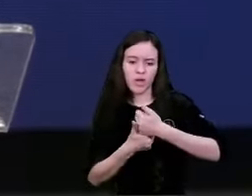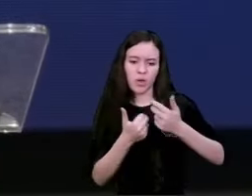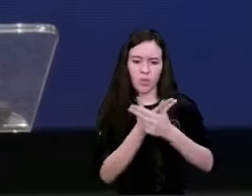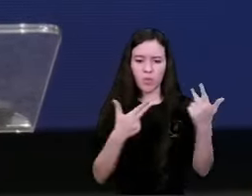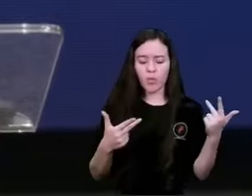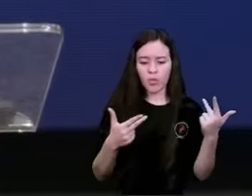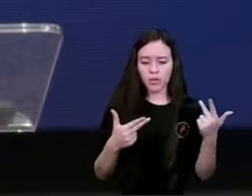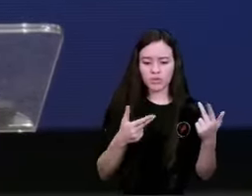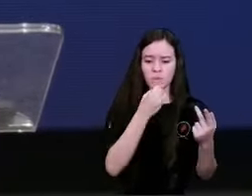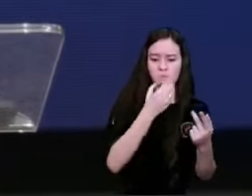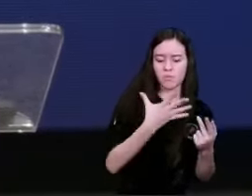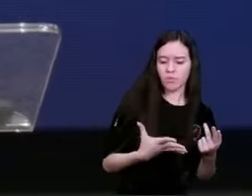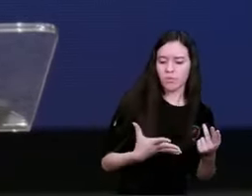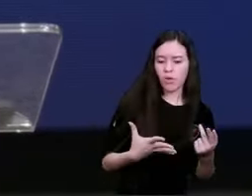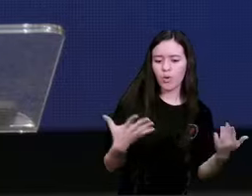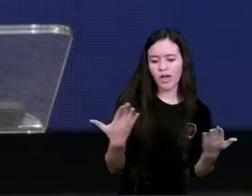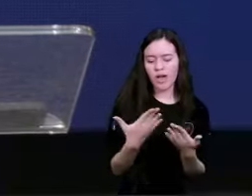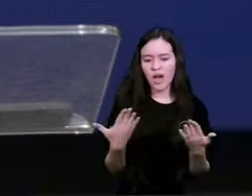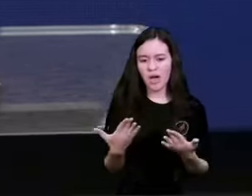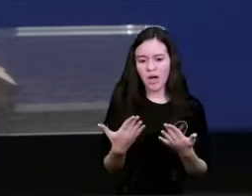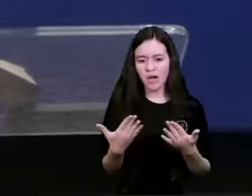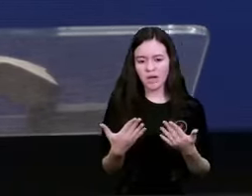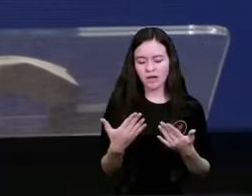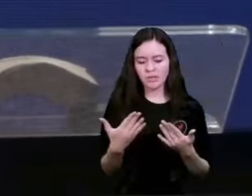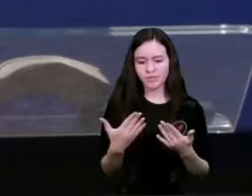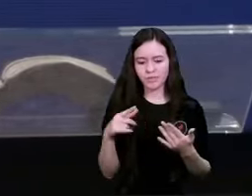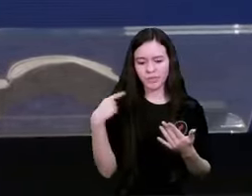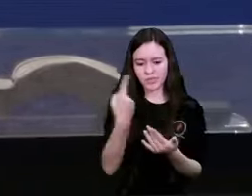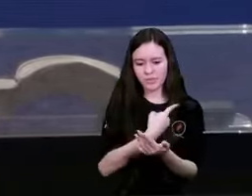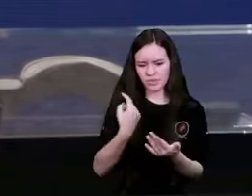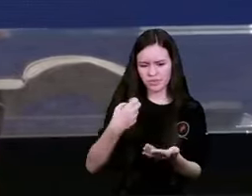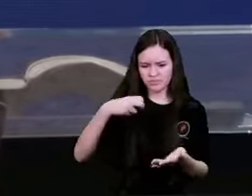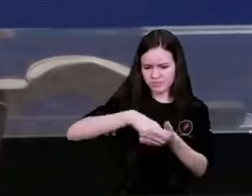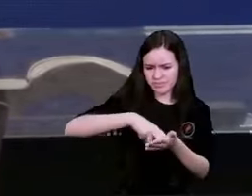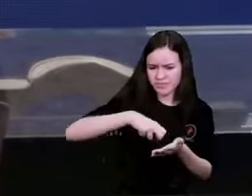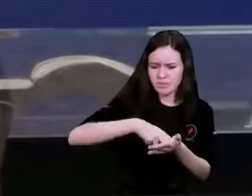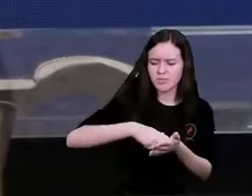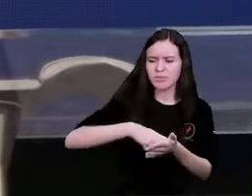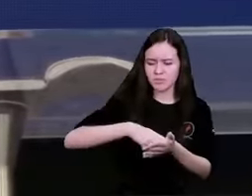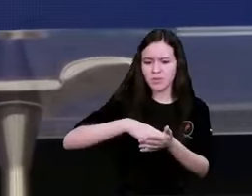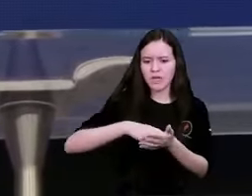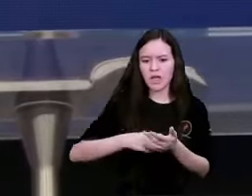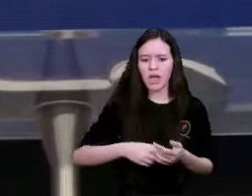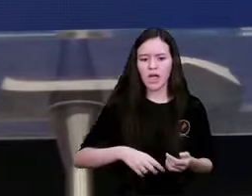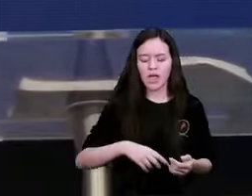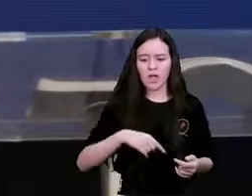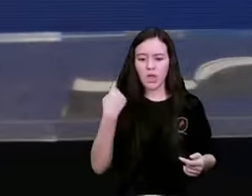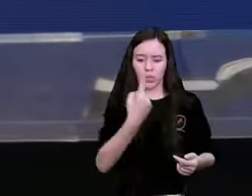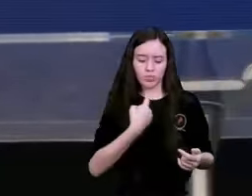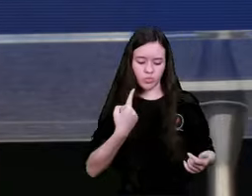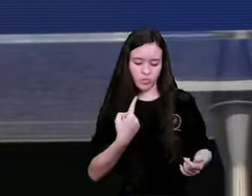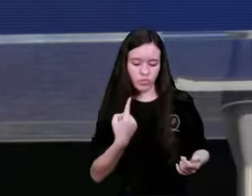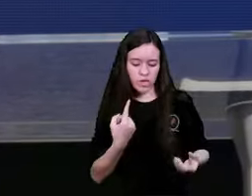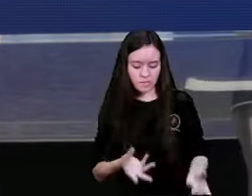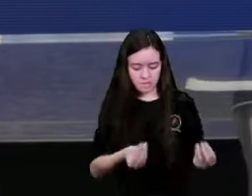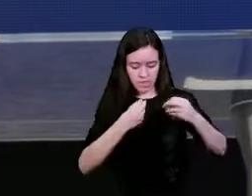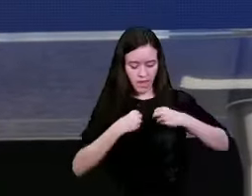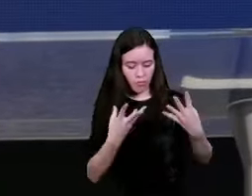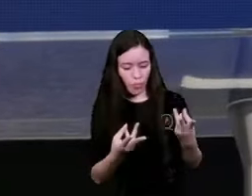nos servia agora vem para nos sujeitar a elas. Aquilo que vinha para nos trazer uma qualidade de